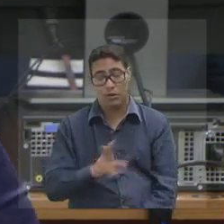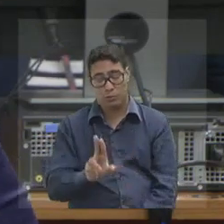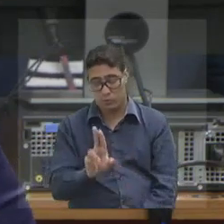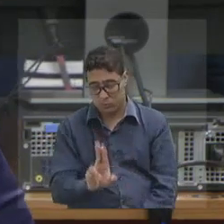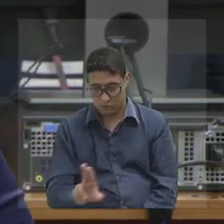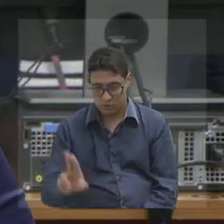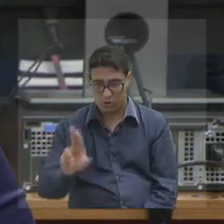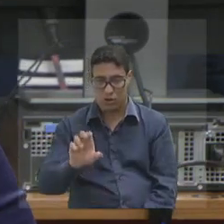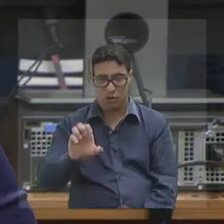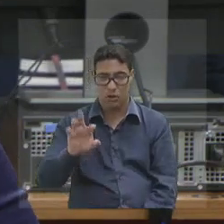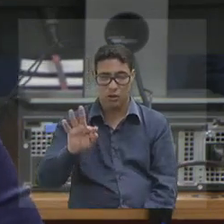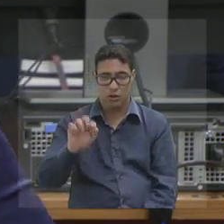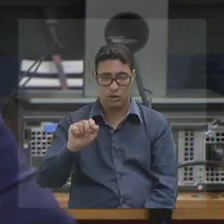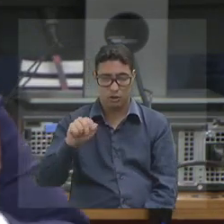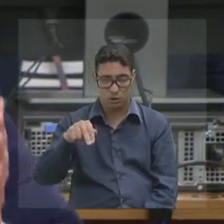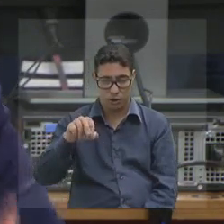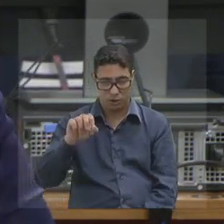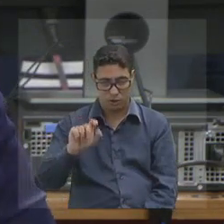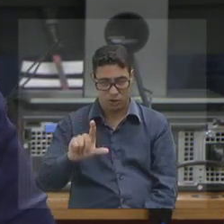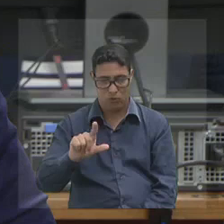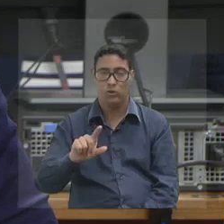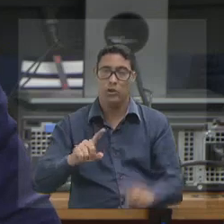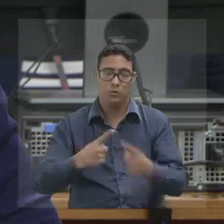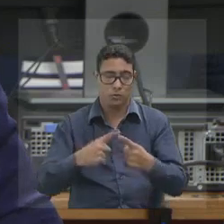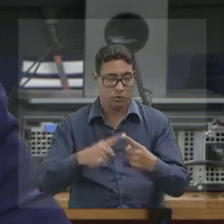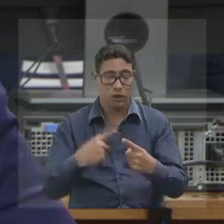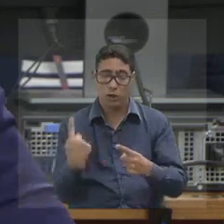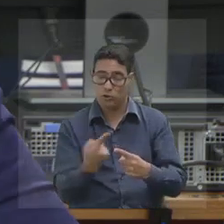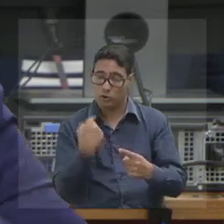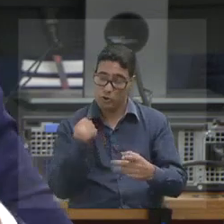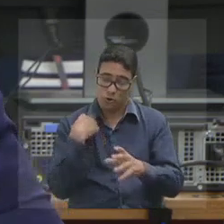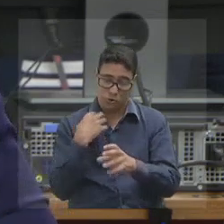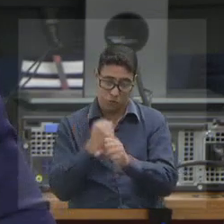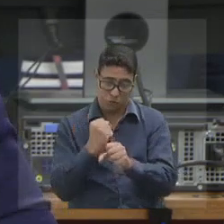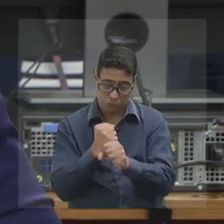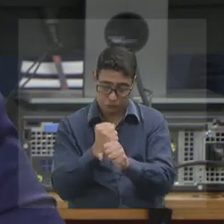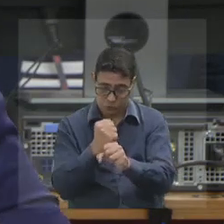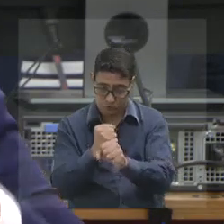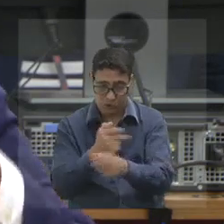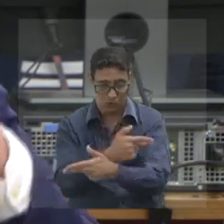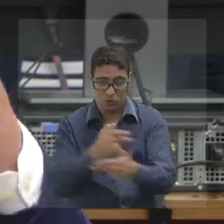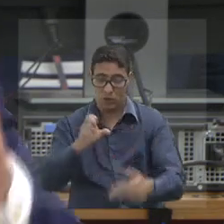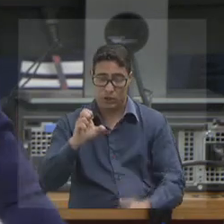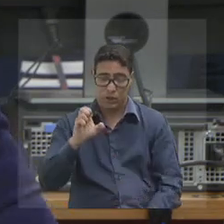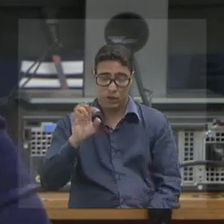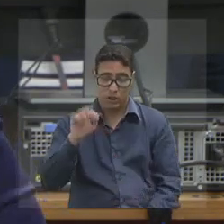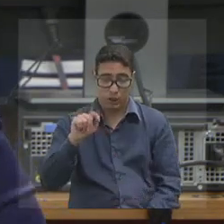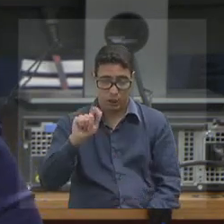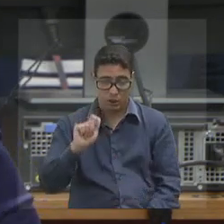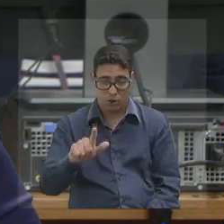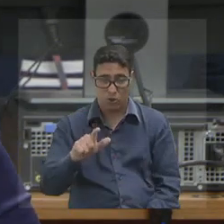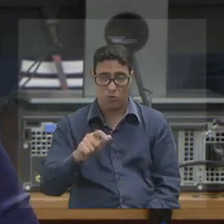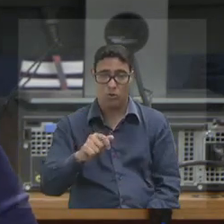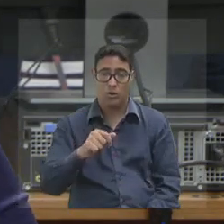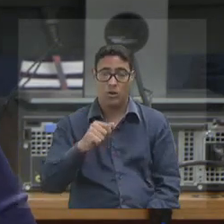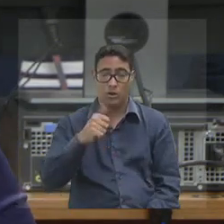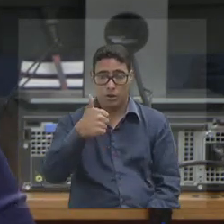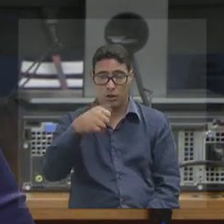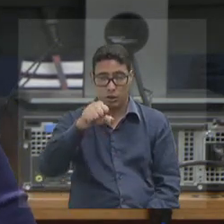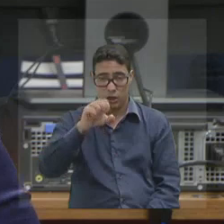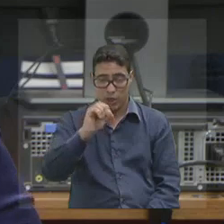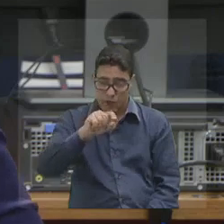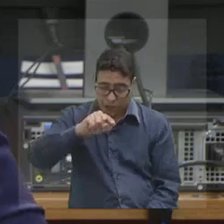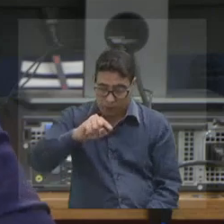etanol é porque nós produzimos a cadeia do etanol gera quase 180 mil empregos em Minas Gerais